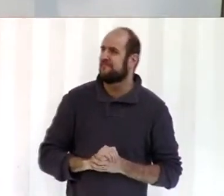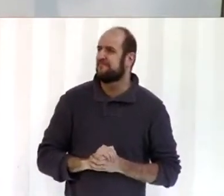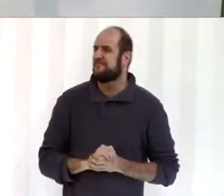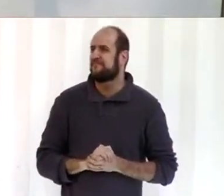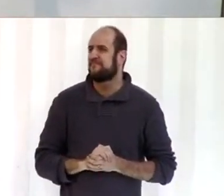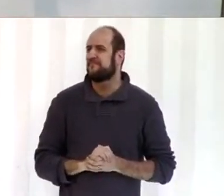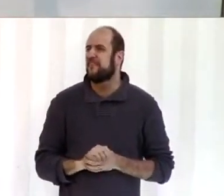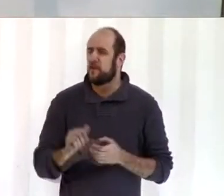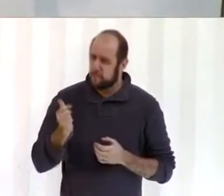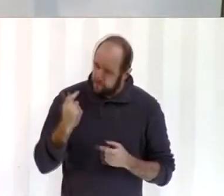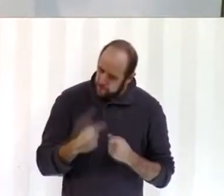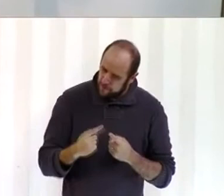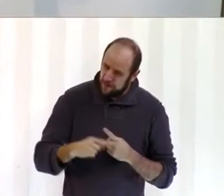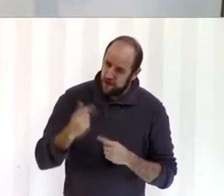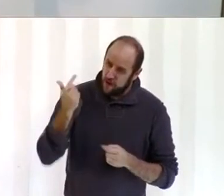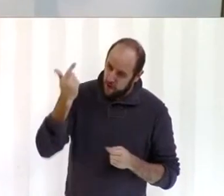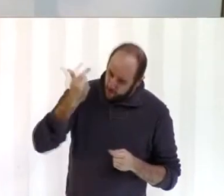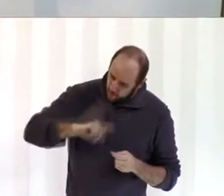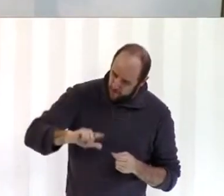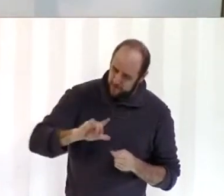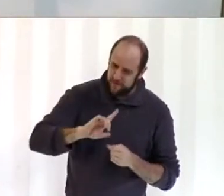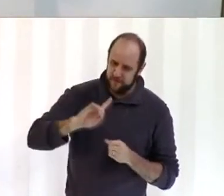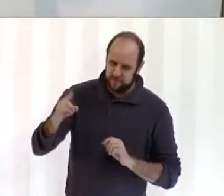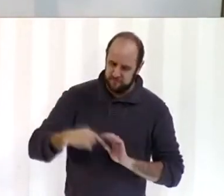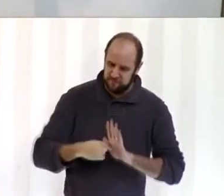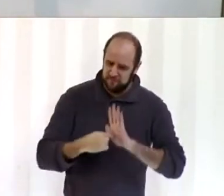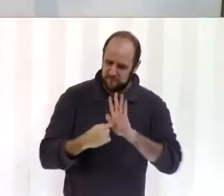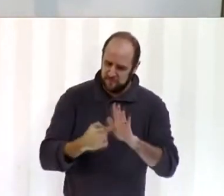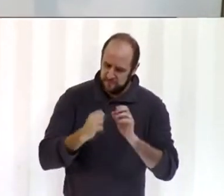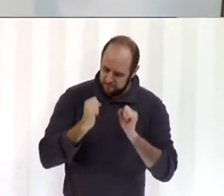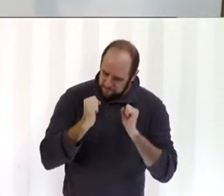Mais uma vez, Deus mostrando que Ele pode fazer um